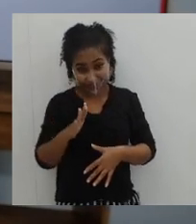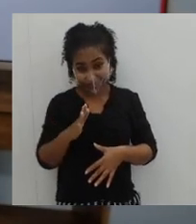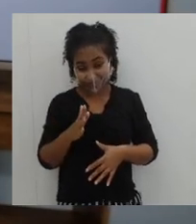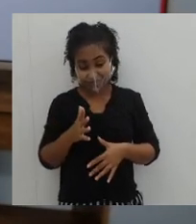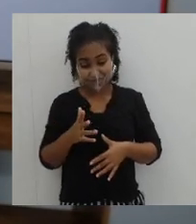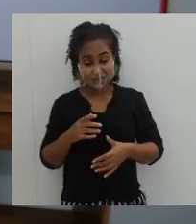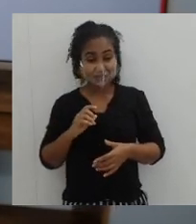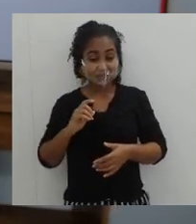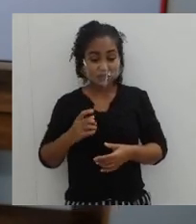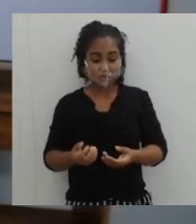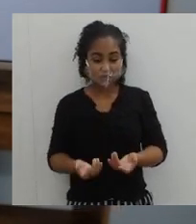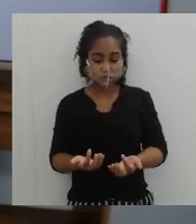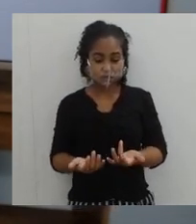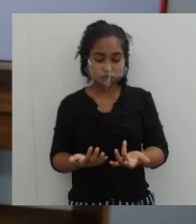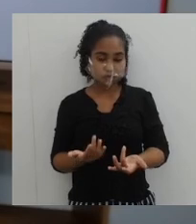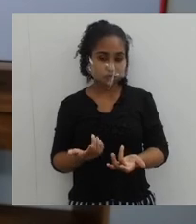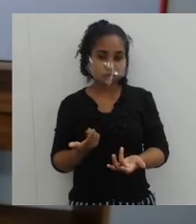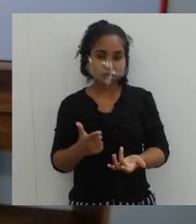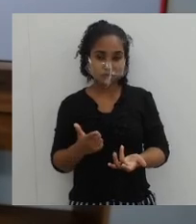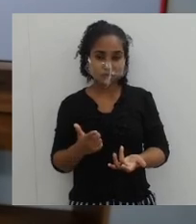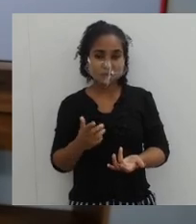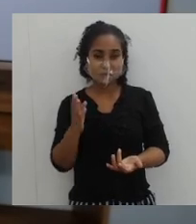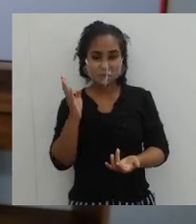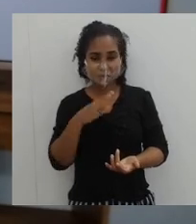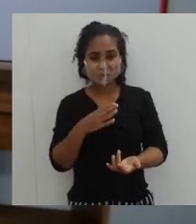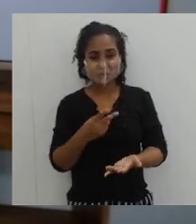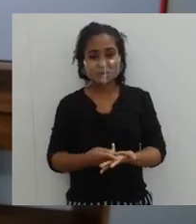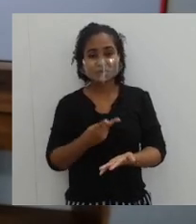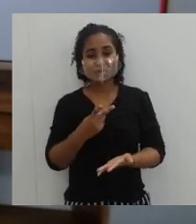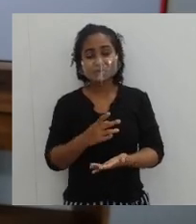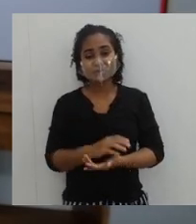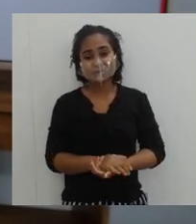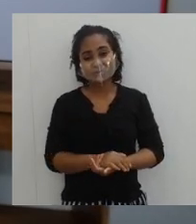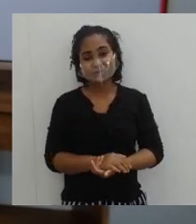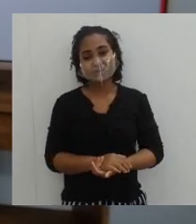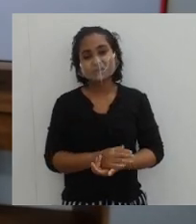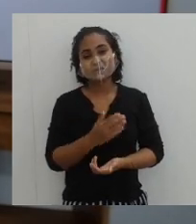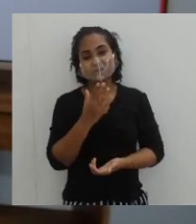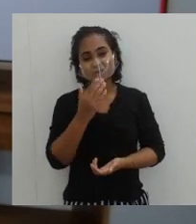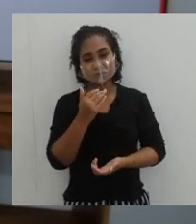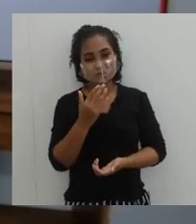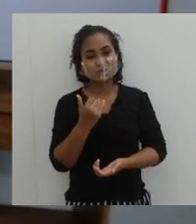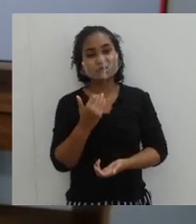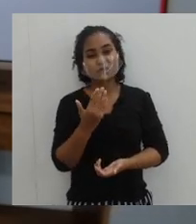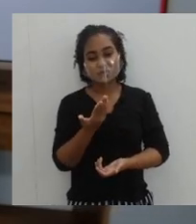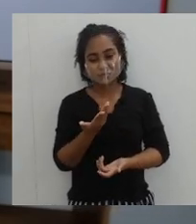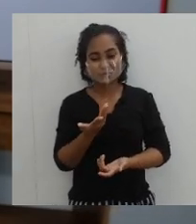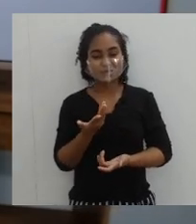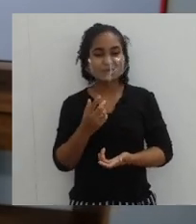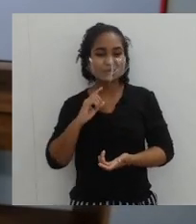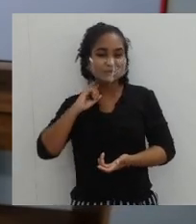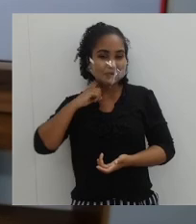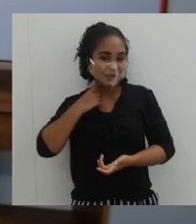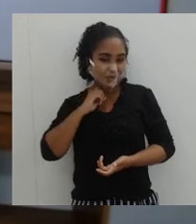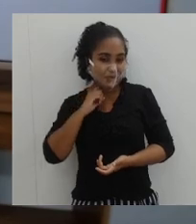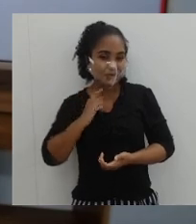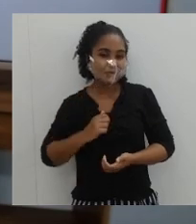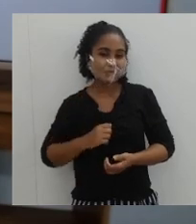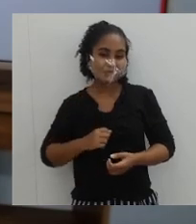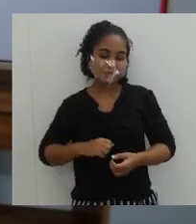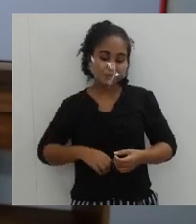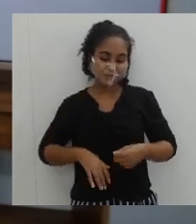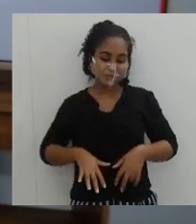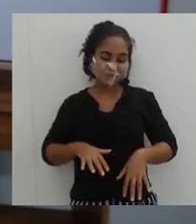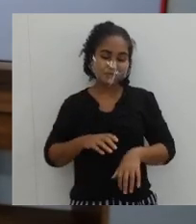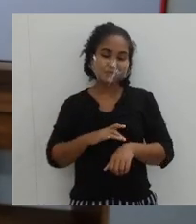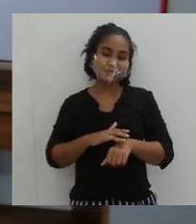assa direito, come a carne mal passada e corre o risco de se alimentar dessas larvas contaminadas